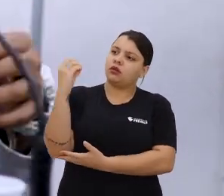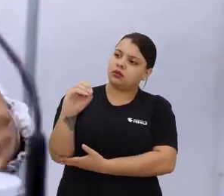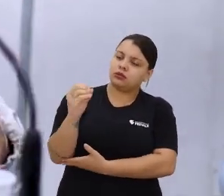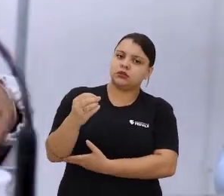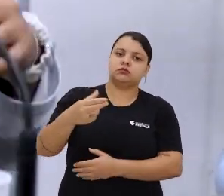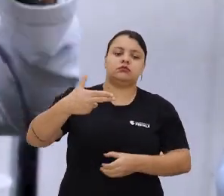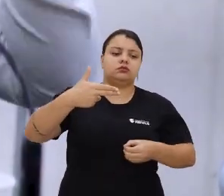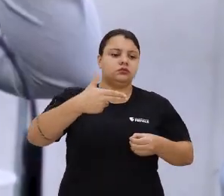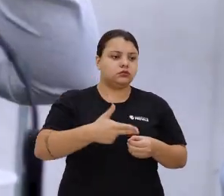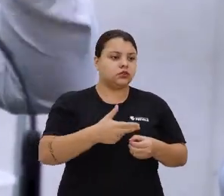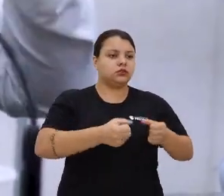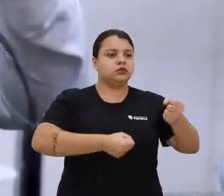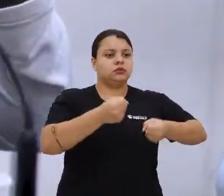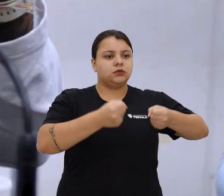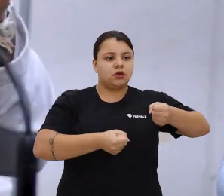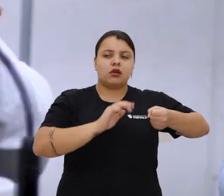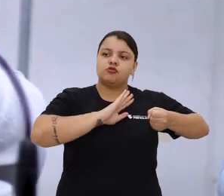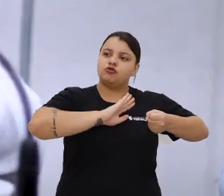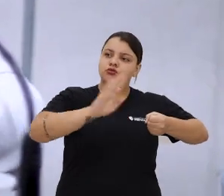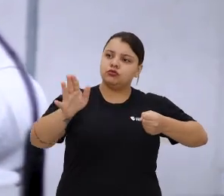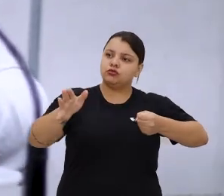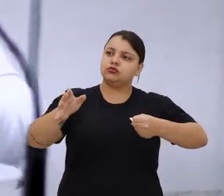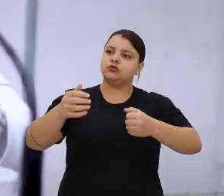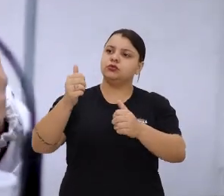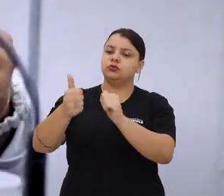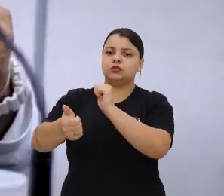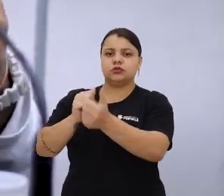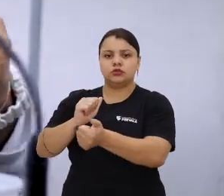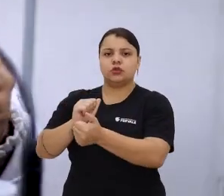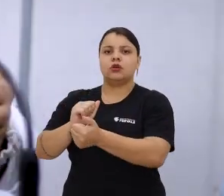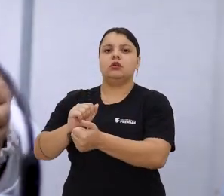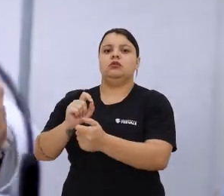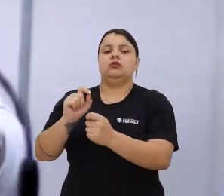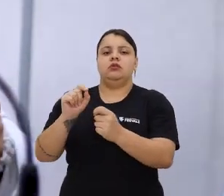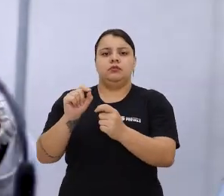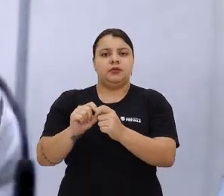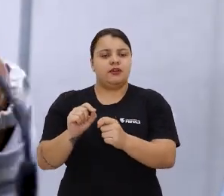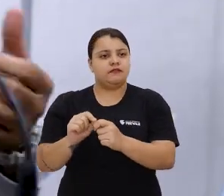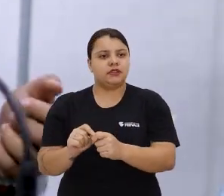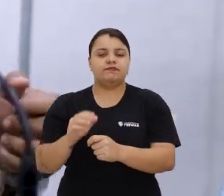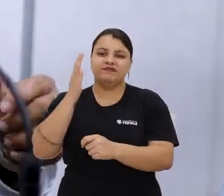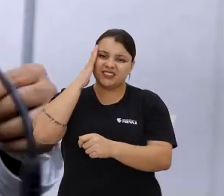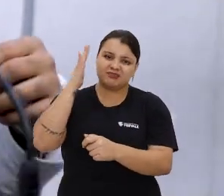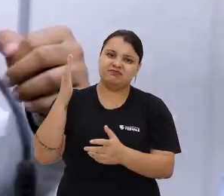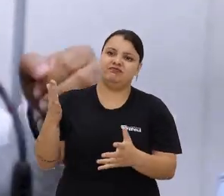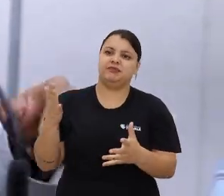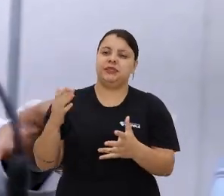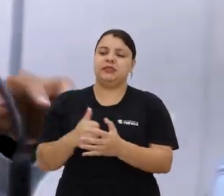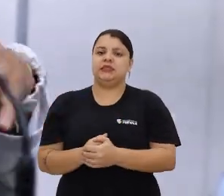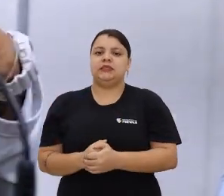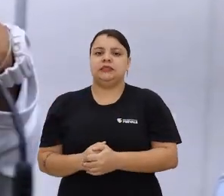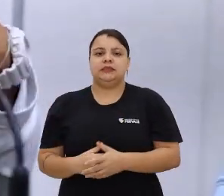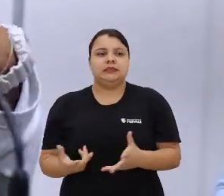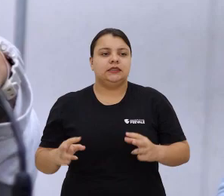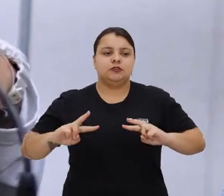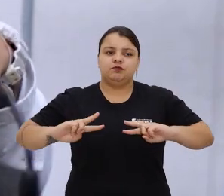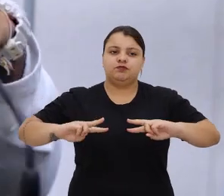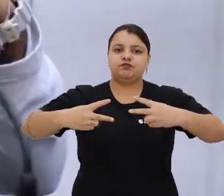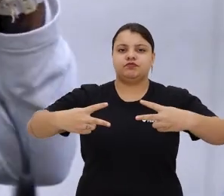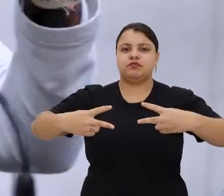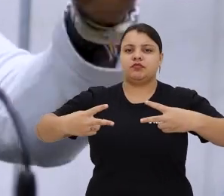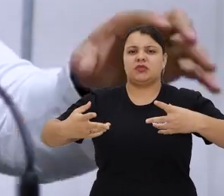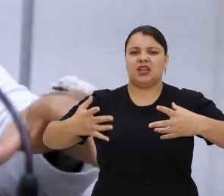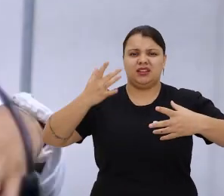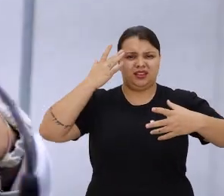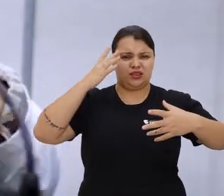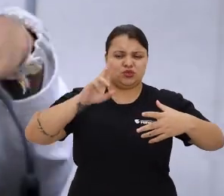me preparei, fui pro jogo para fazer um jogo que eu sabia que era um jogo clássico ali, que eles dizem que é o clássico, não sei se é da Polenta,